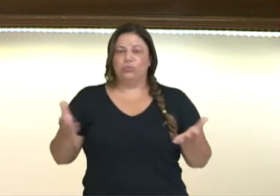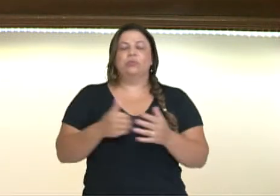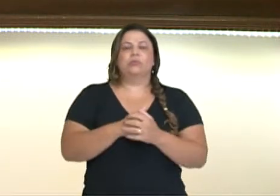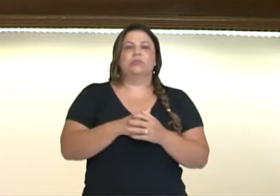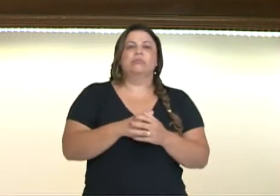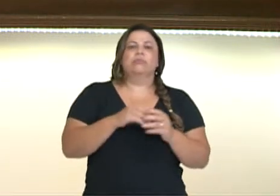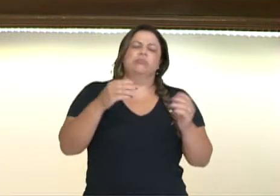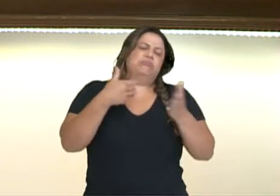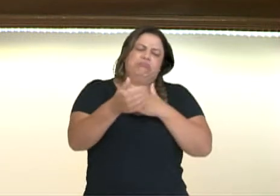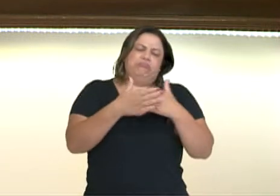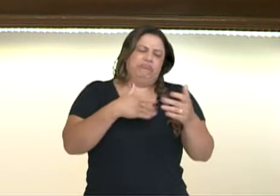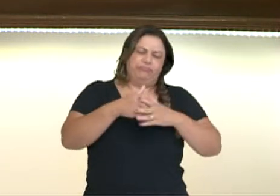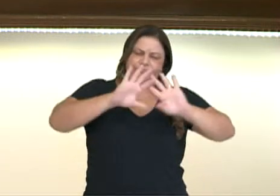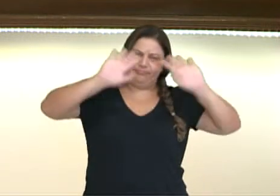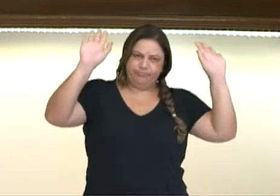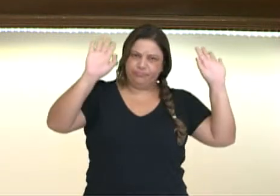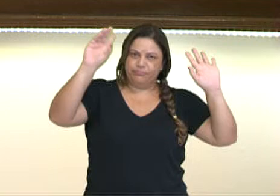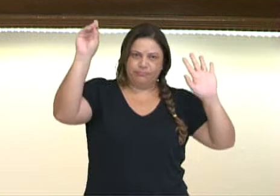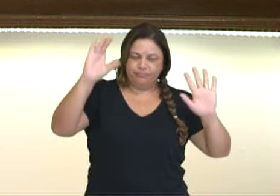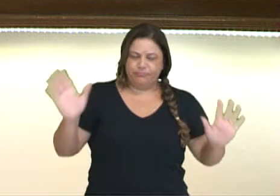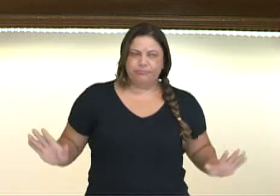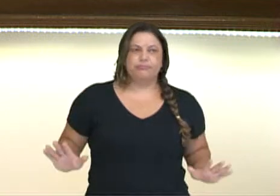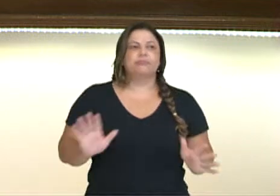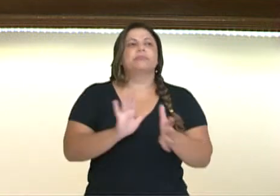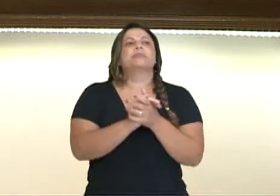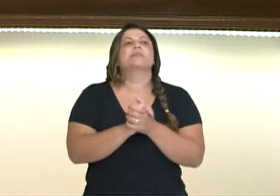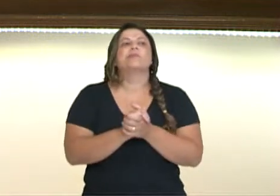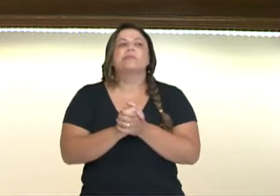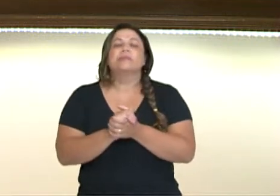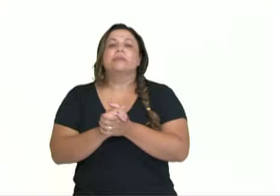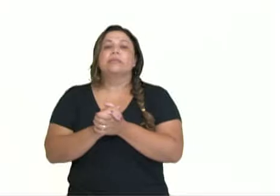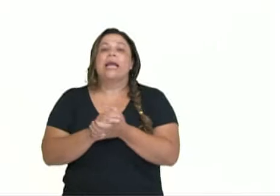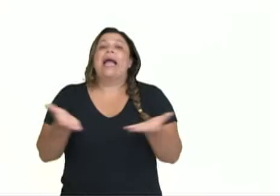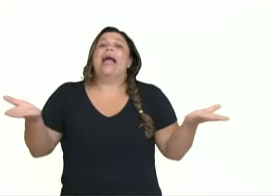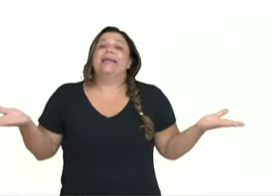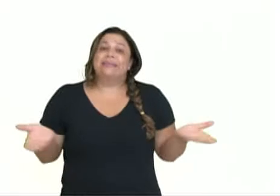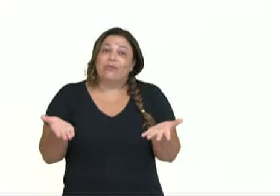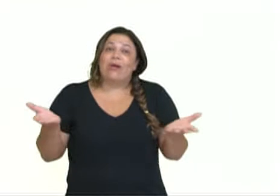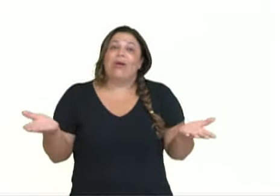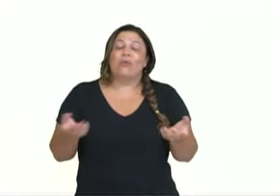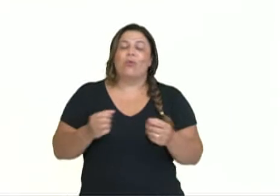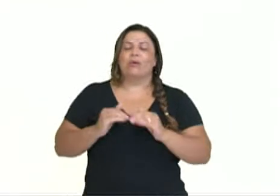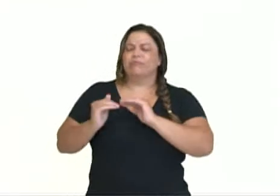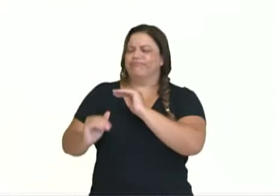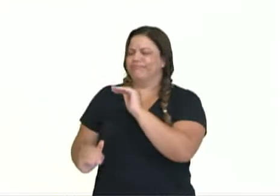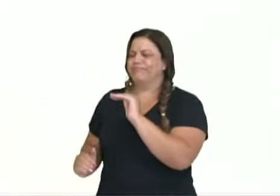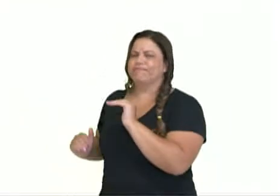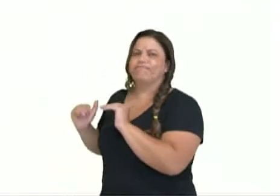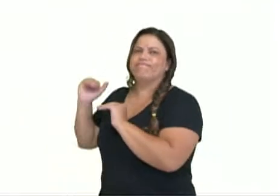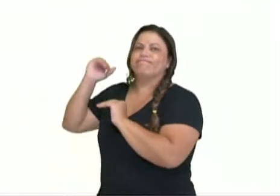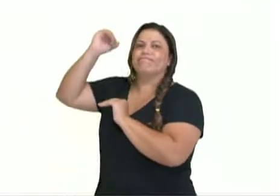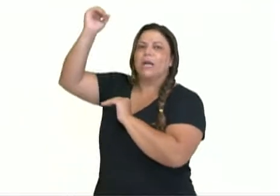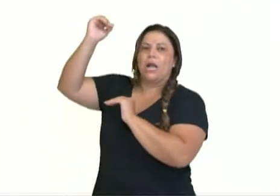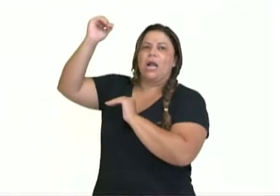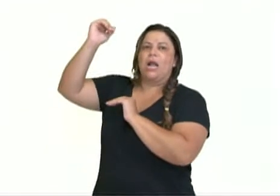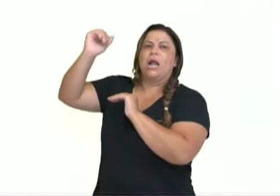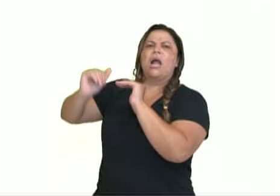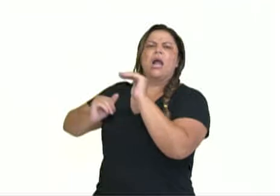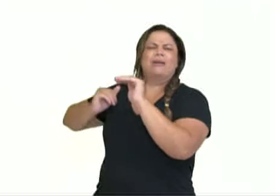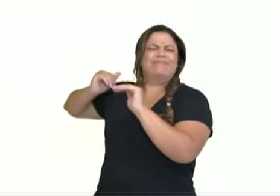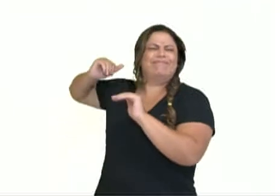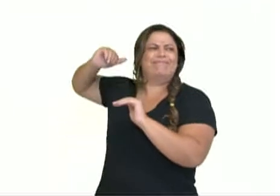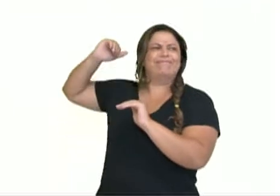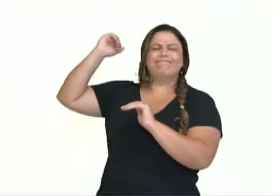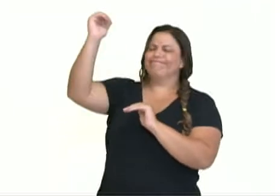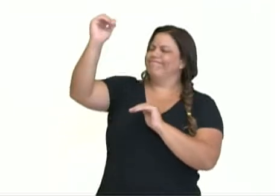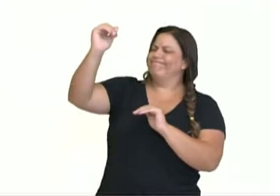qual Deus for, não importa, ok? Gente, aqui a gente tem um avanço, nossa, esse avanço é